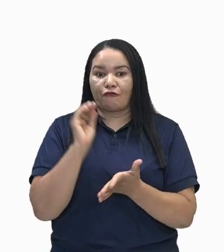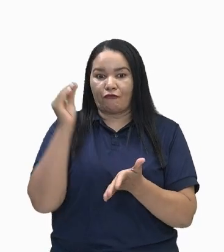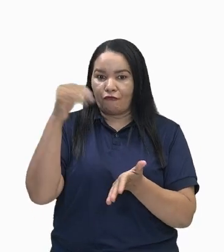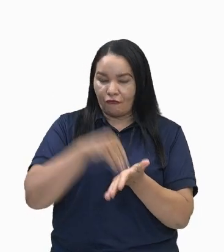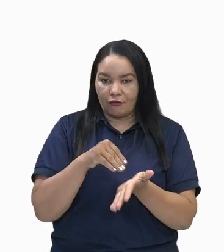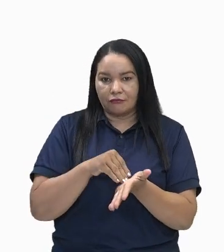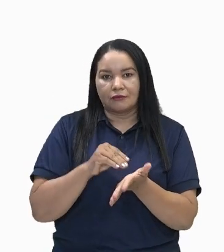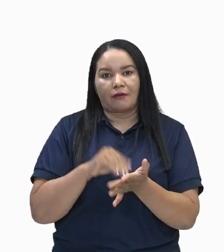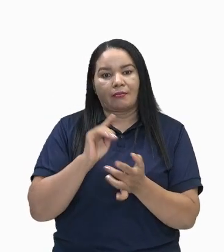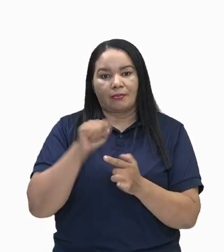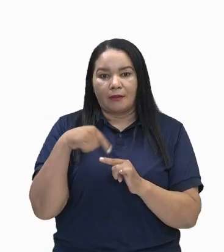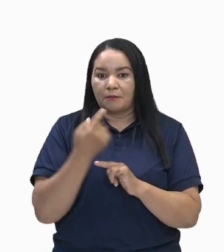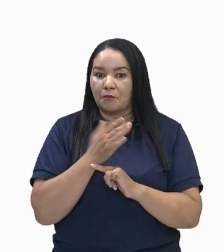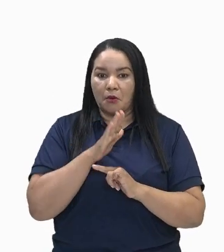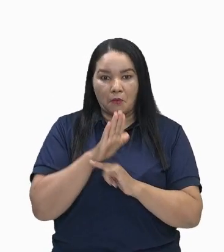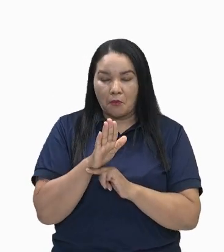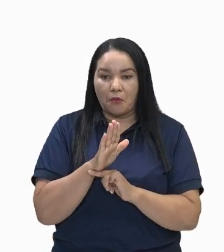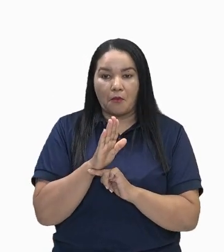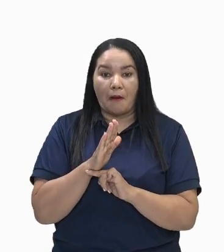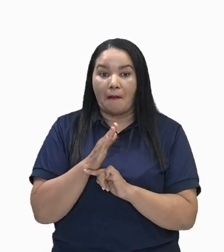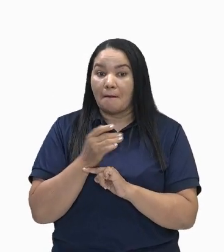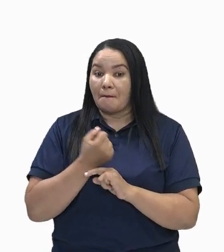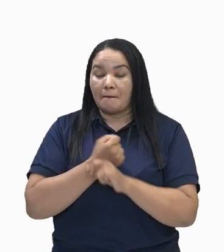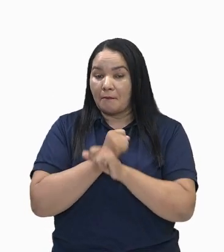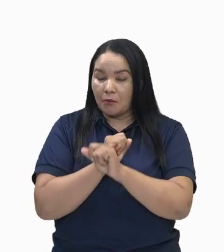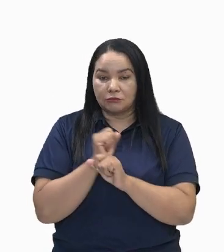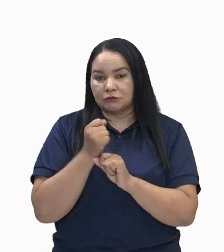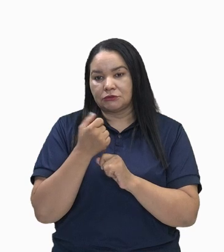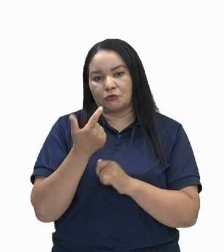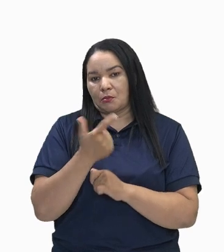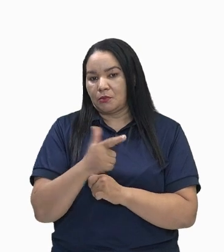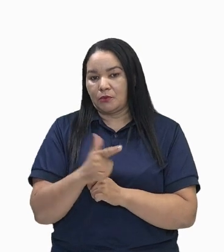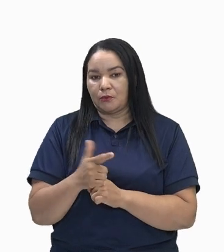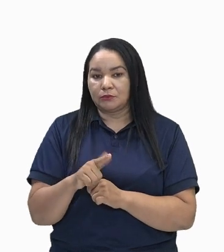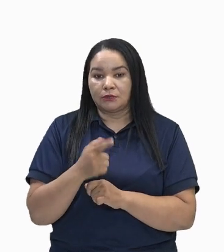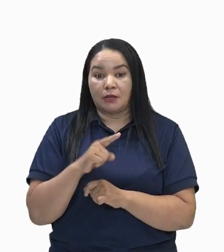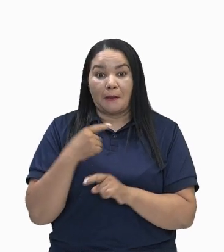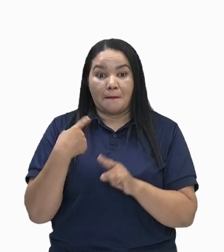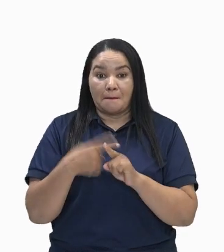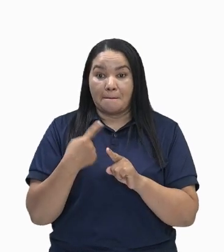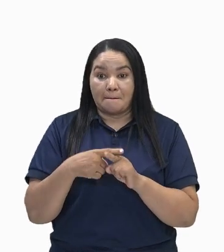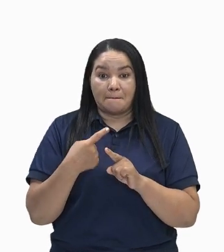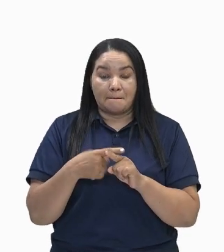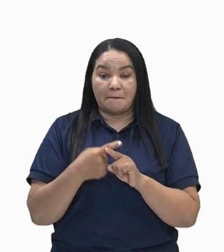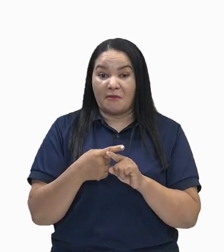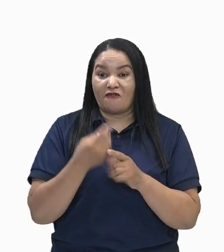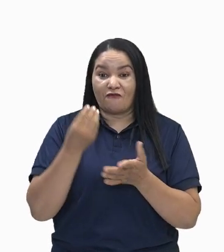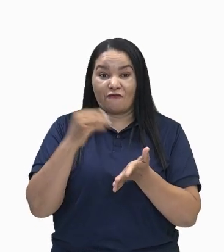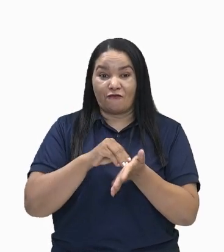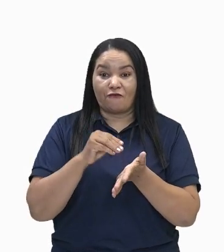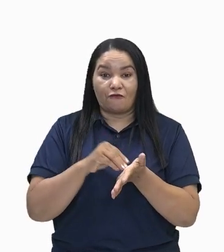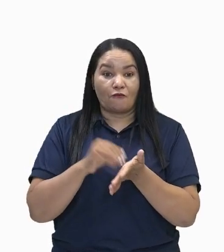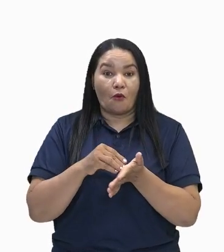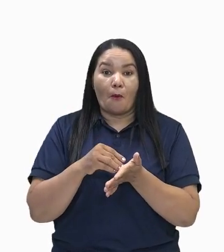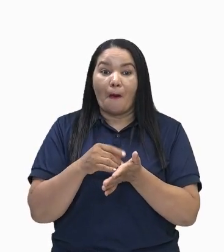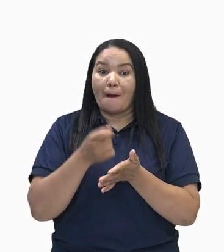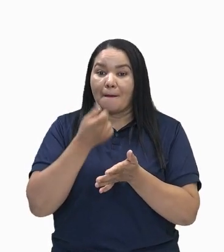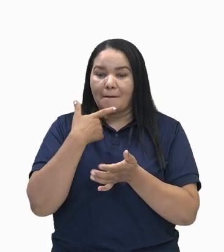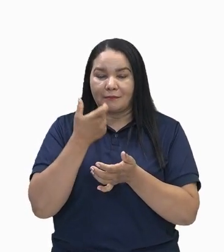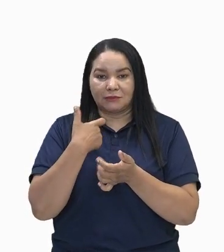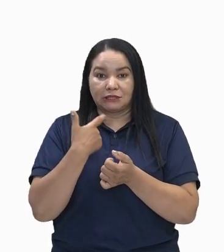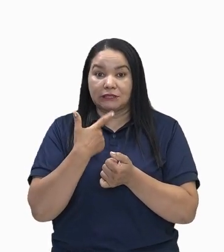vai haver concentração suficiente, né, do medicamento na corrente sanguínea